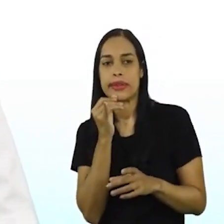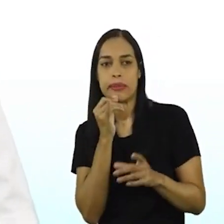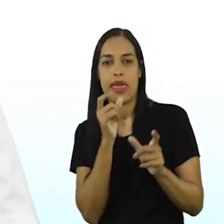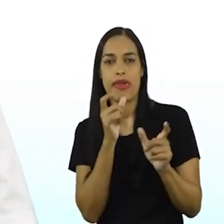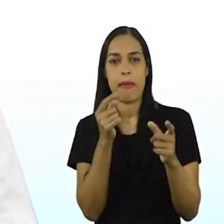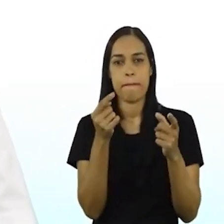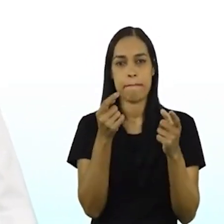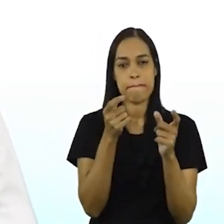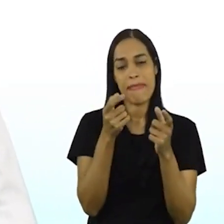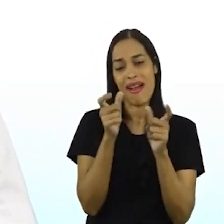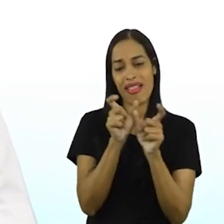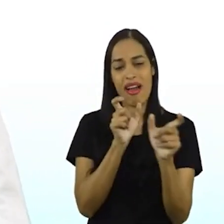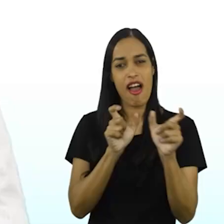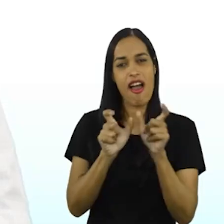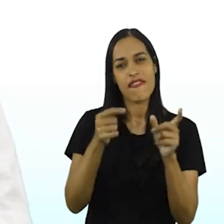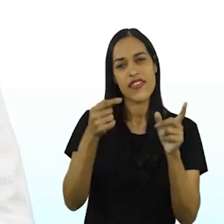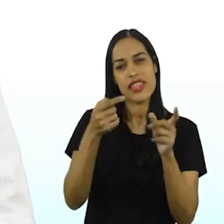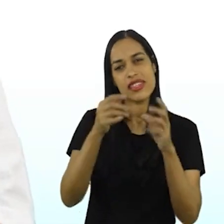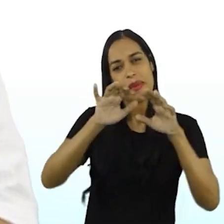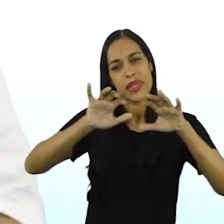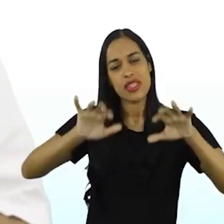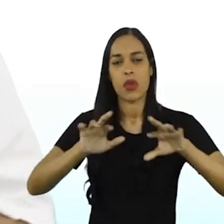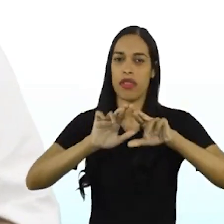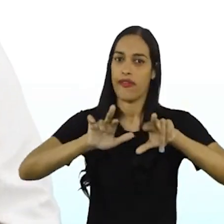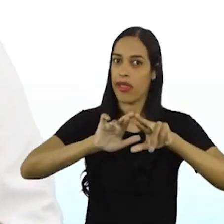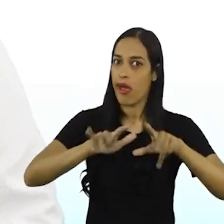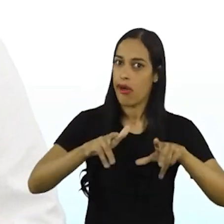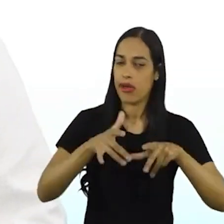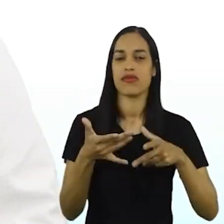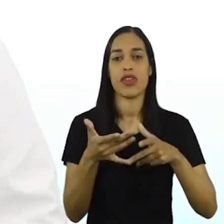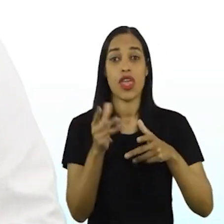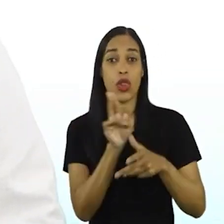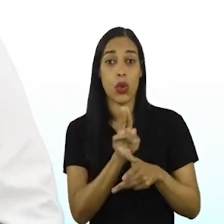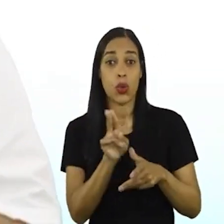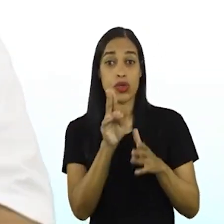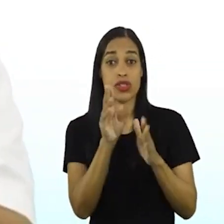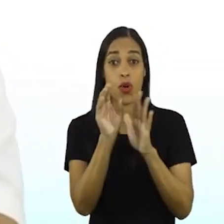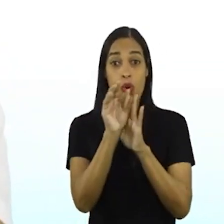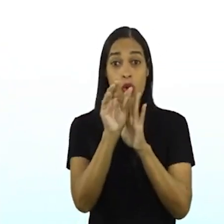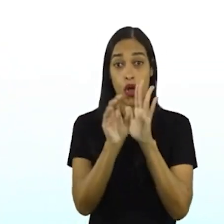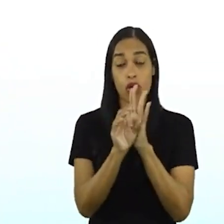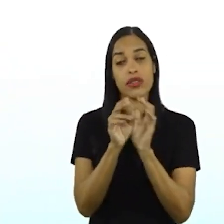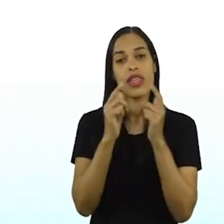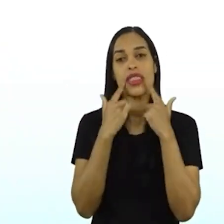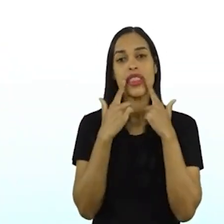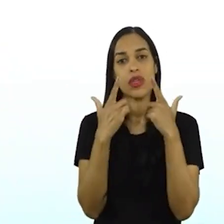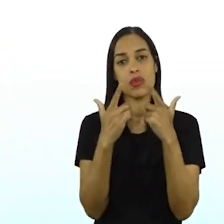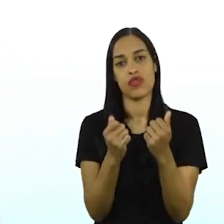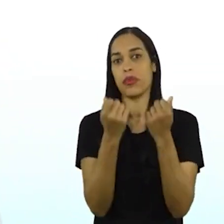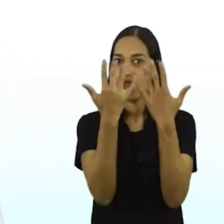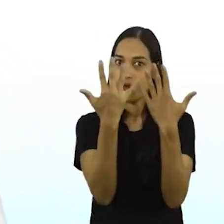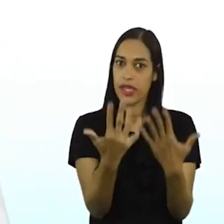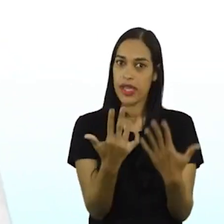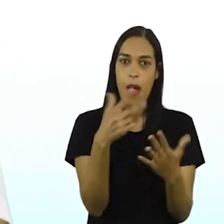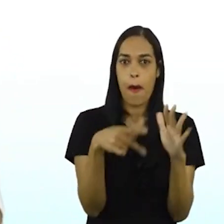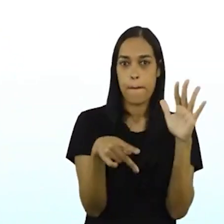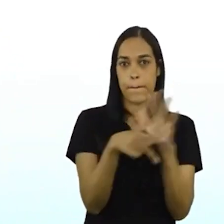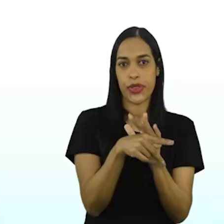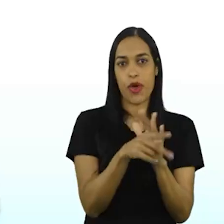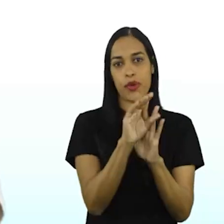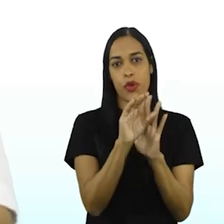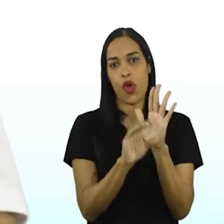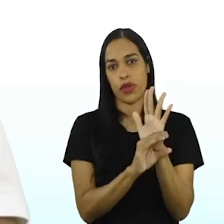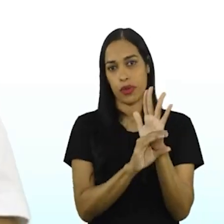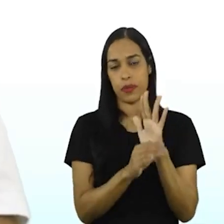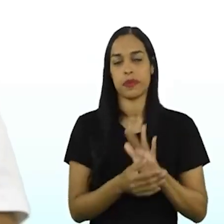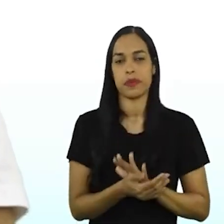sílabas distintas. Ele usa o código linguístico para explicar o próprio código. Então ele